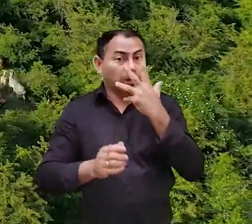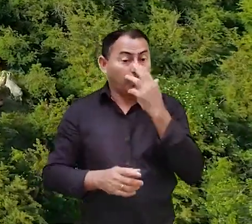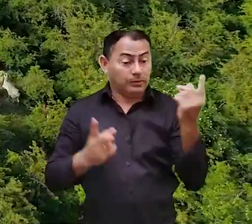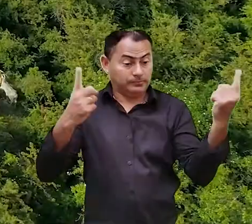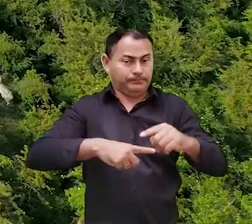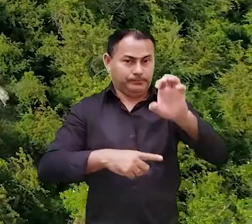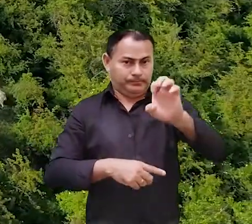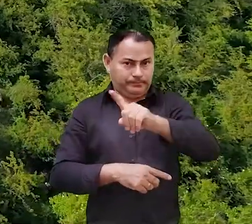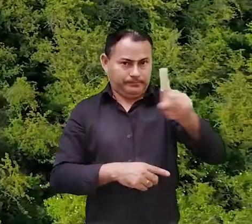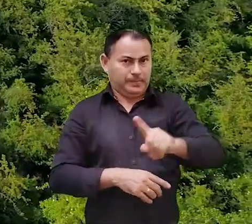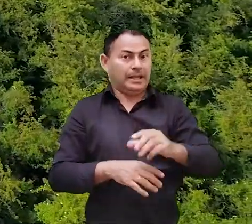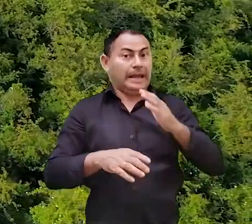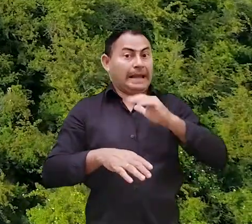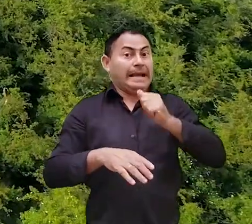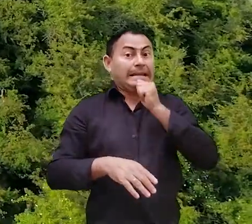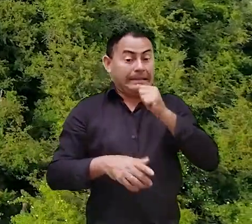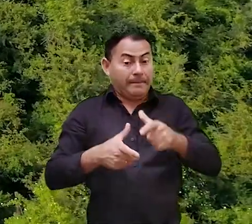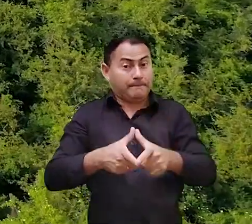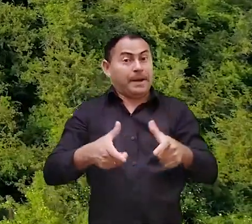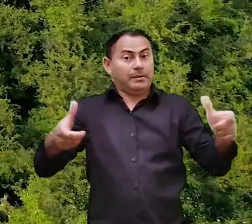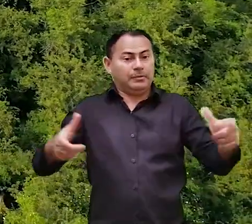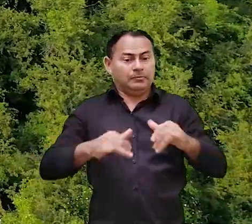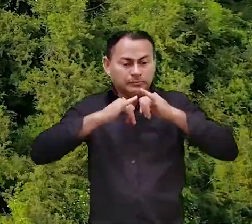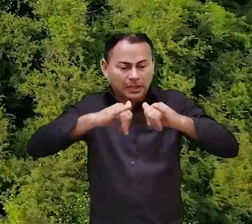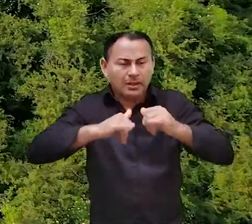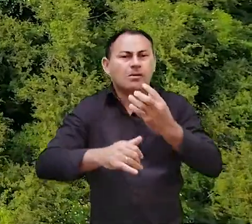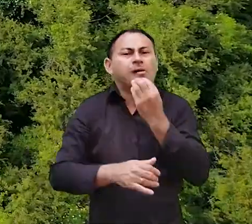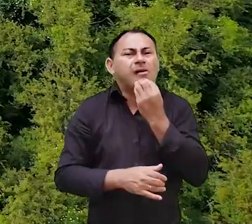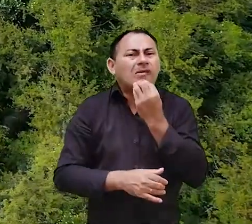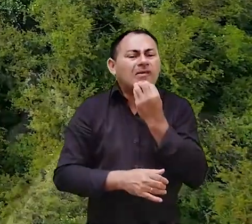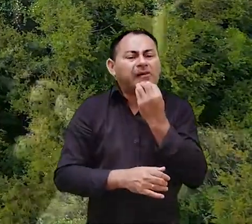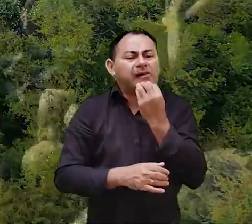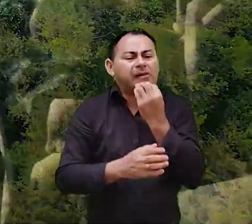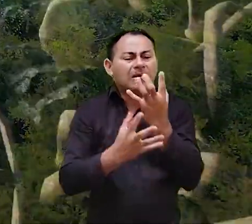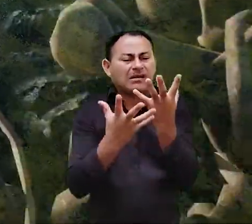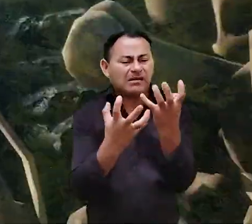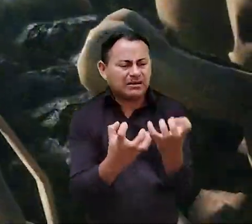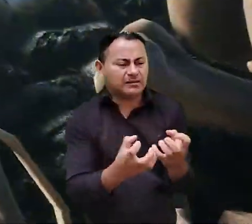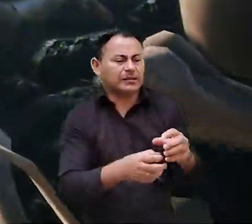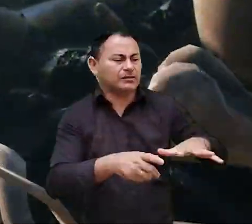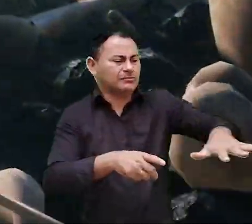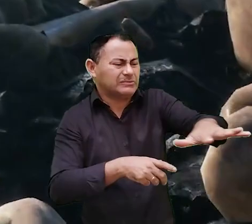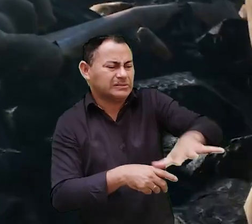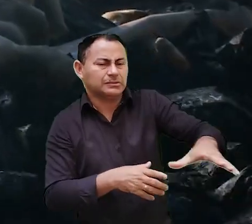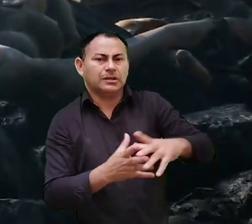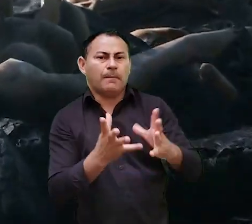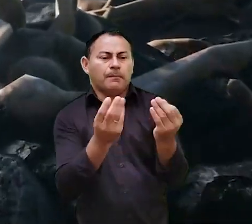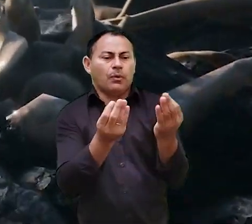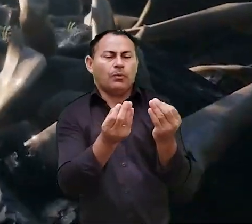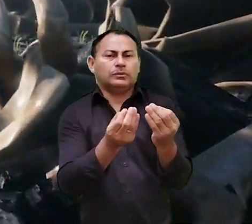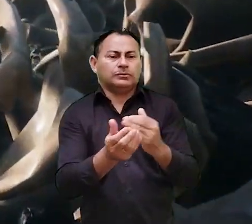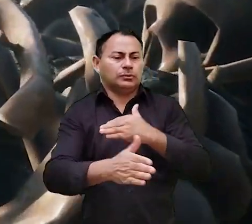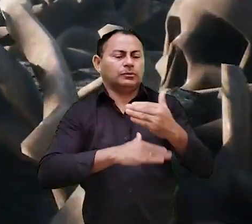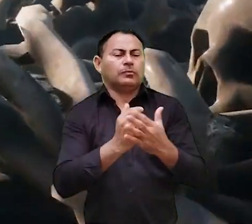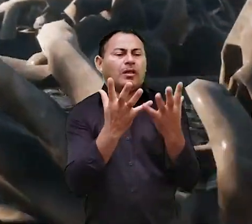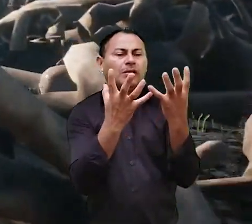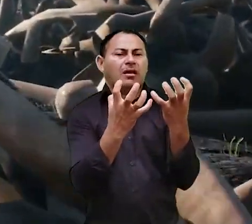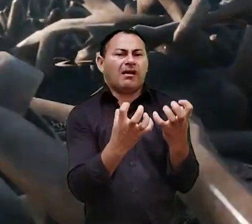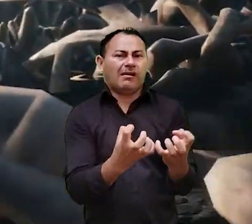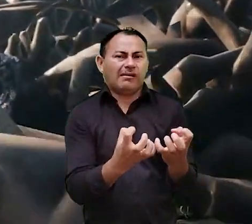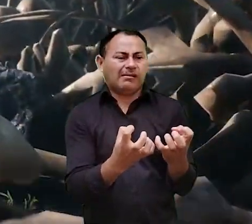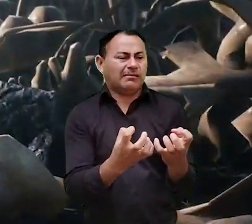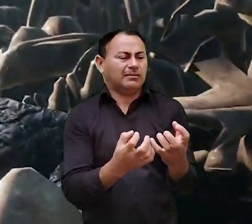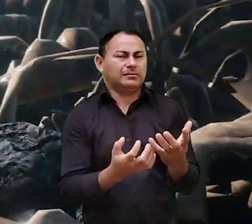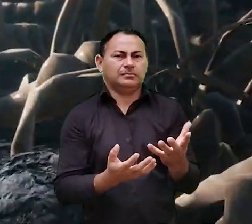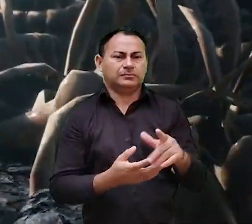Mas acho que o desafio de Ezequiel era ainda maior. Pregar para ossos secos num vale. Havia muitos ossos e estavam